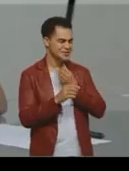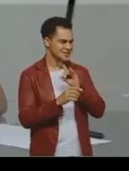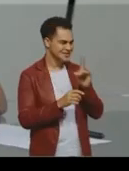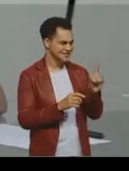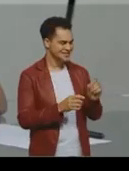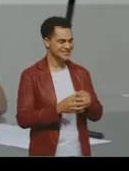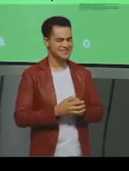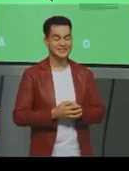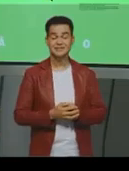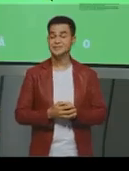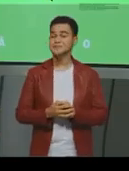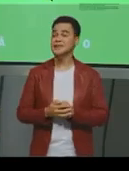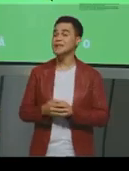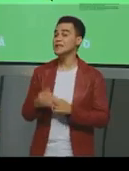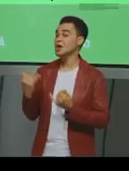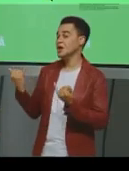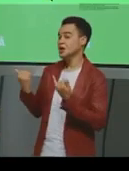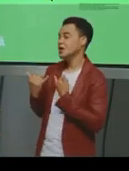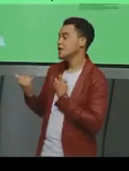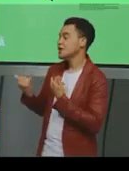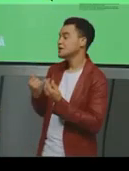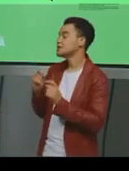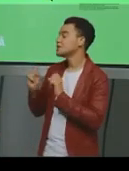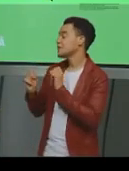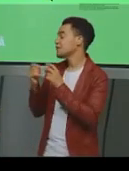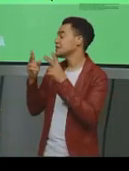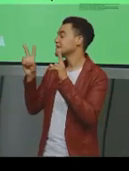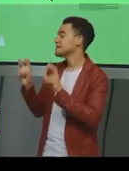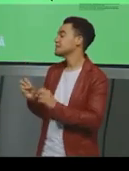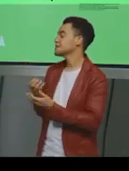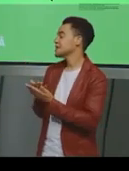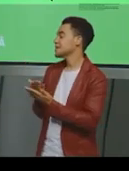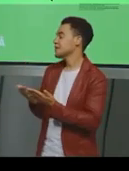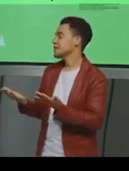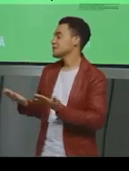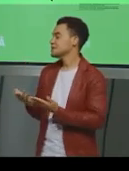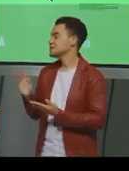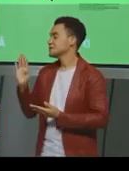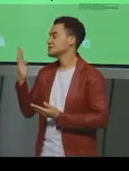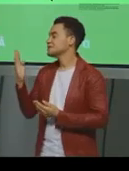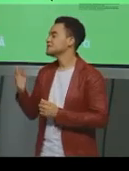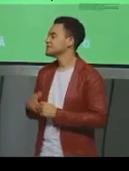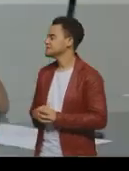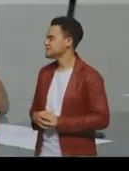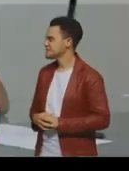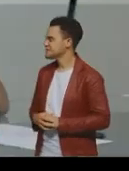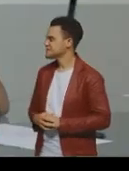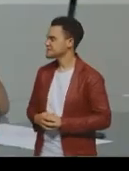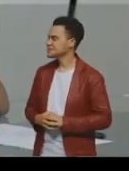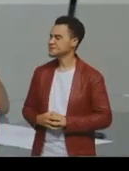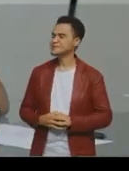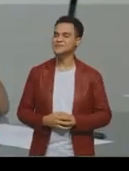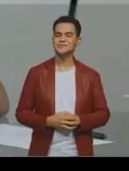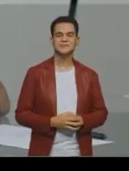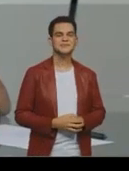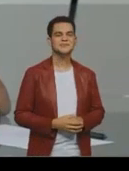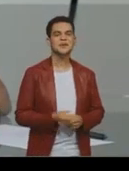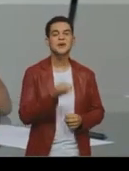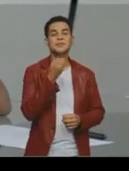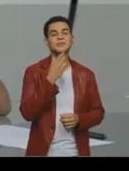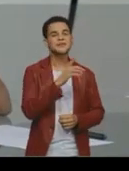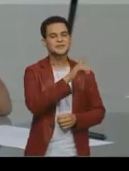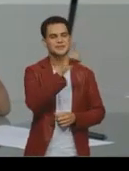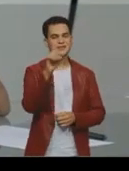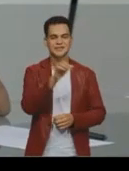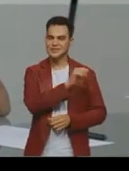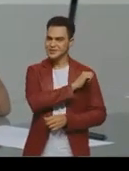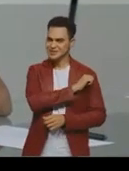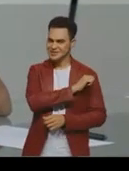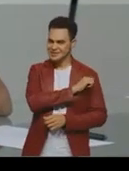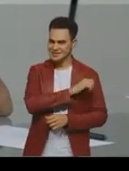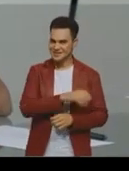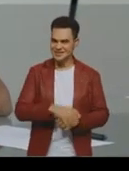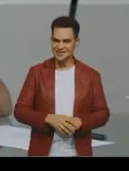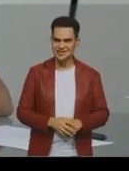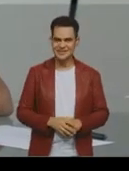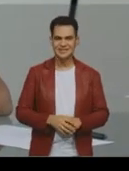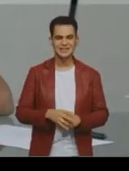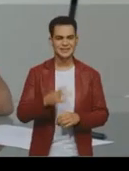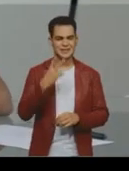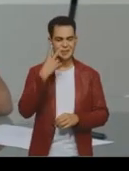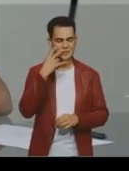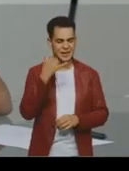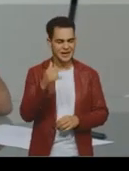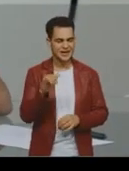dia. Conta pra gente aí, quais foram os temas das suas aulas hoje em biologia? Então, vamos lá, né? Bom dia, estudantes,